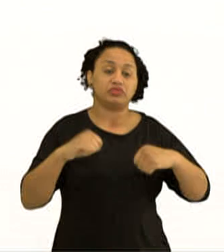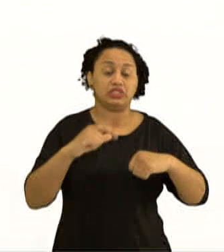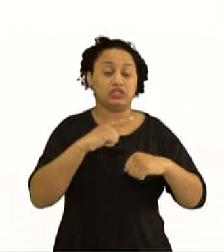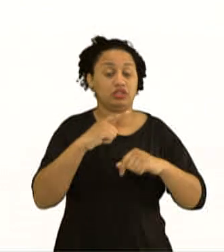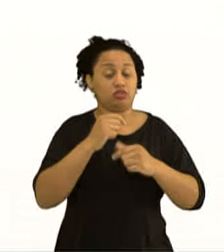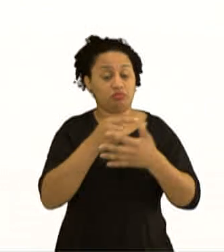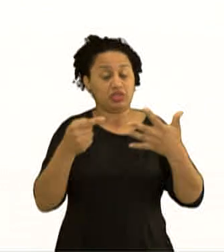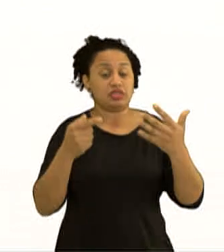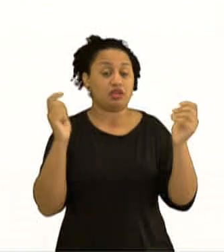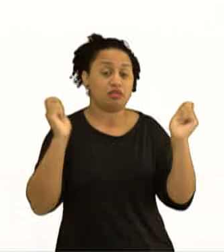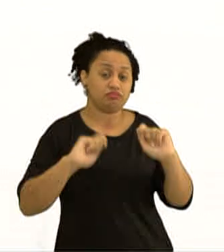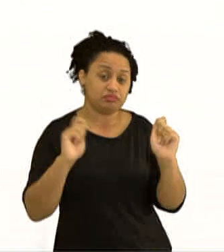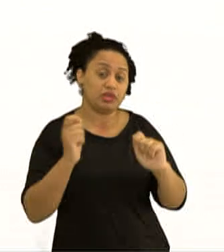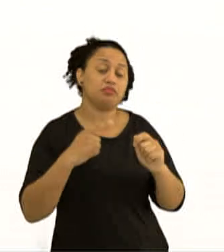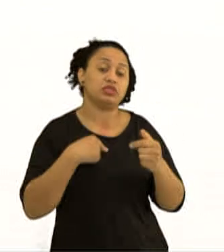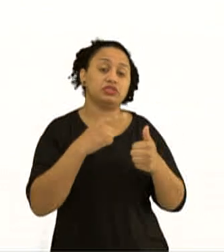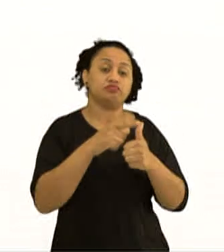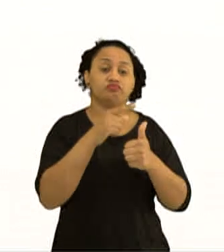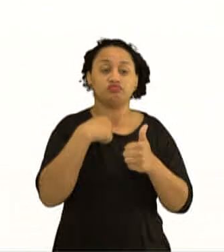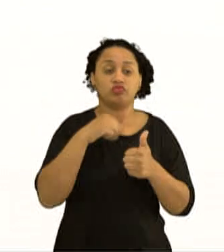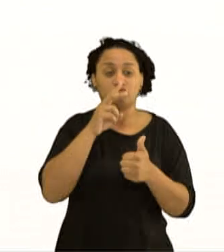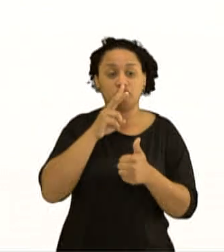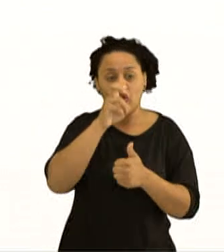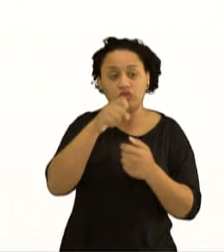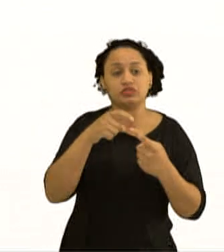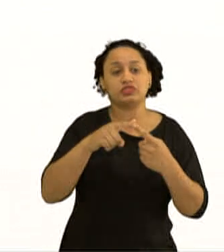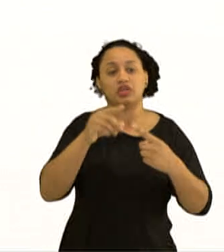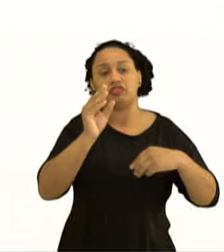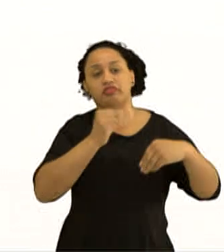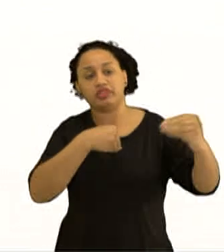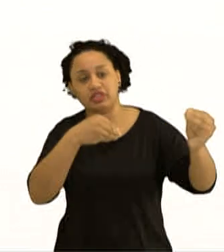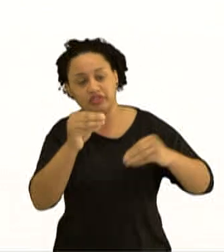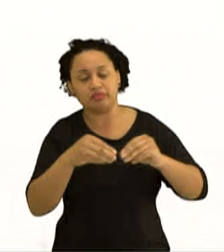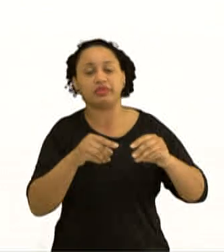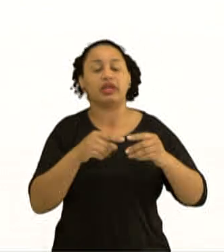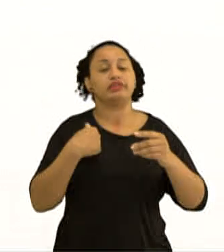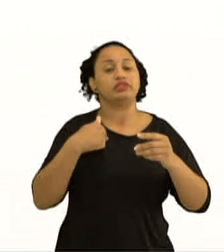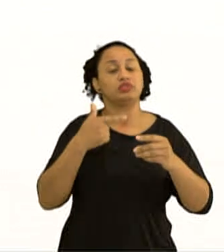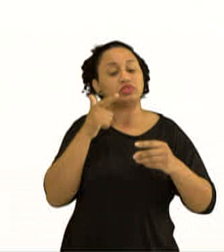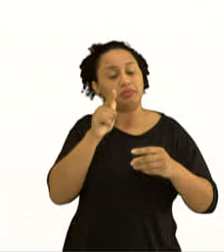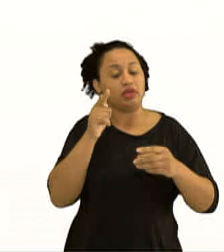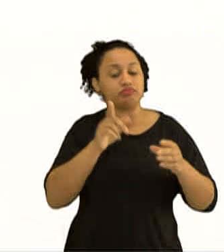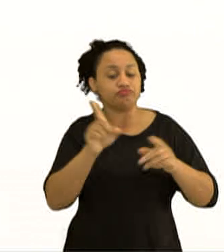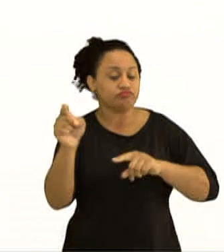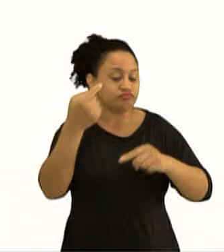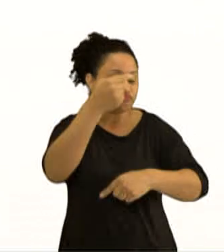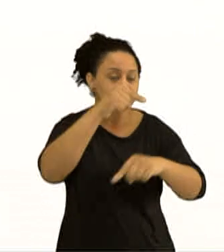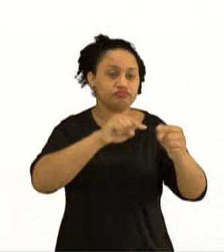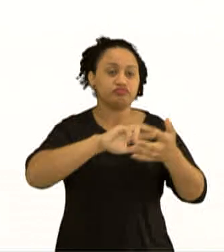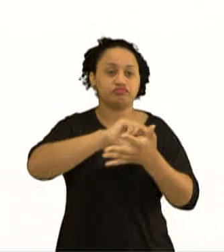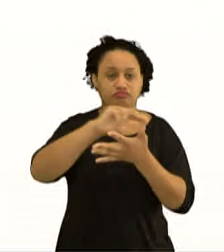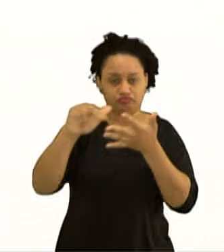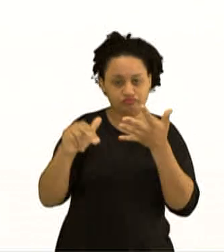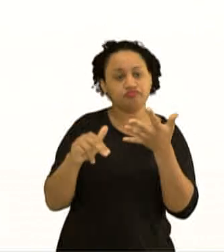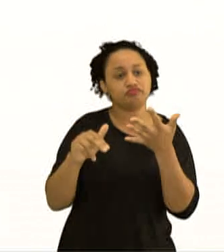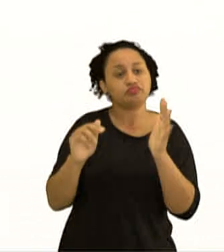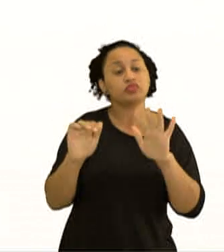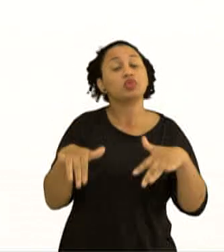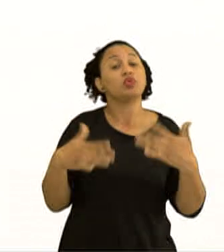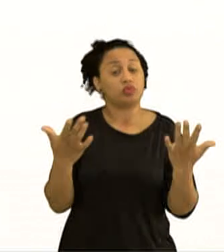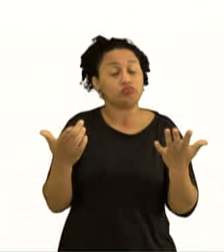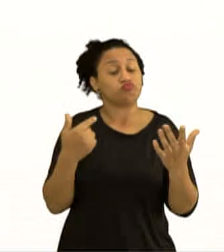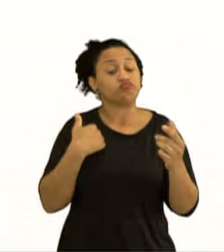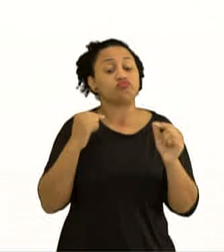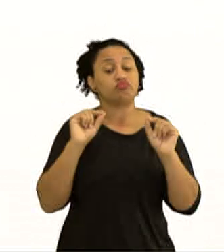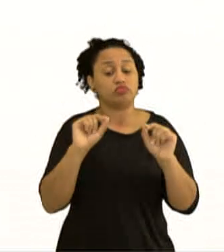algumas capacidades que podem ser força, flexibilidade, coordenação motora e etc. Para fins